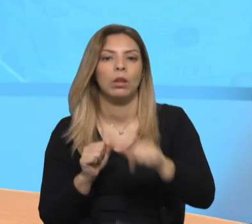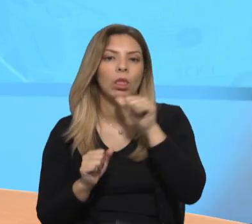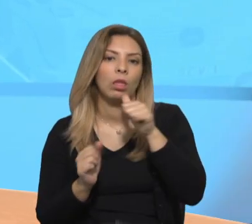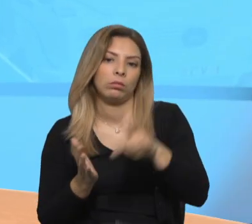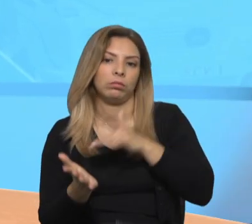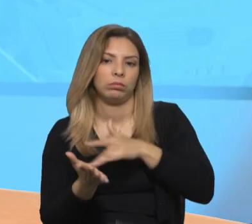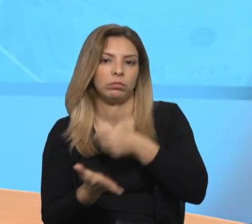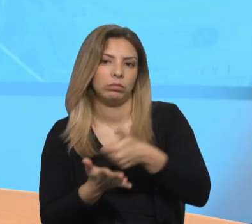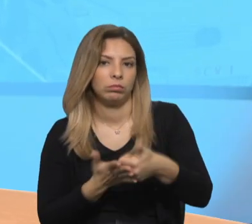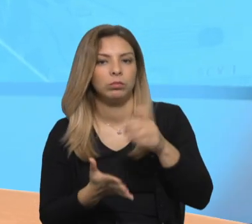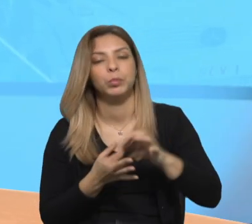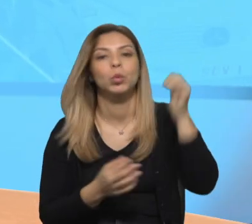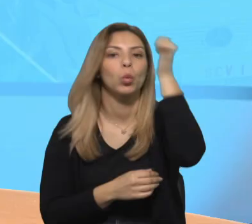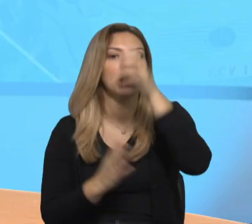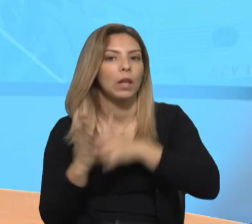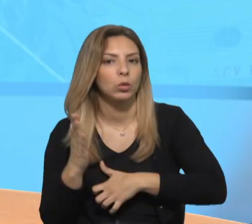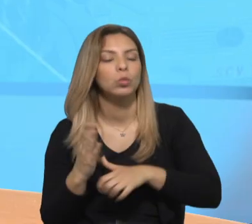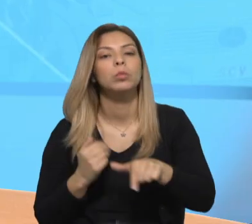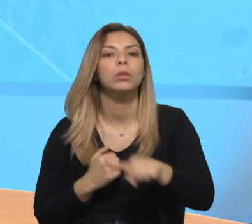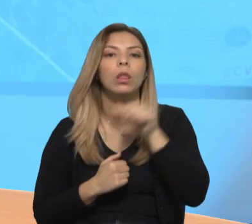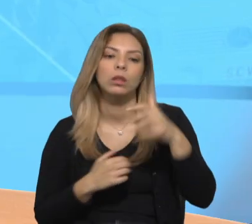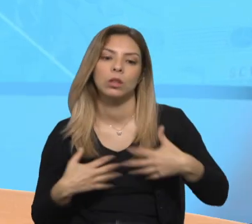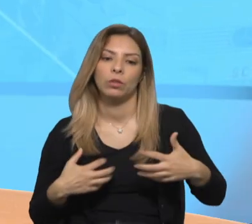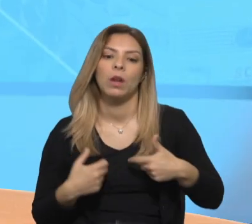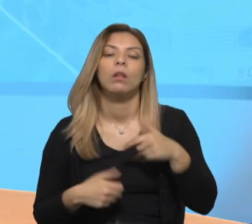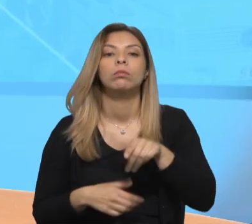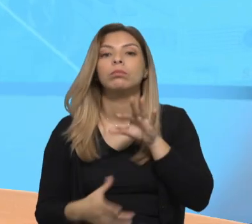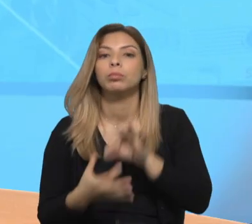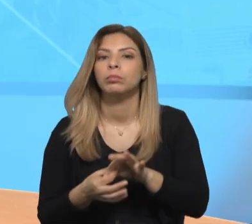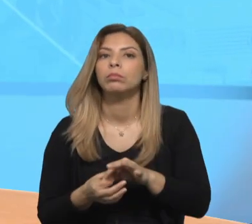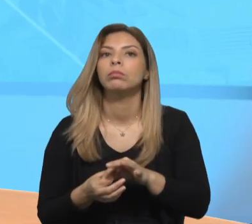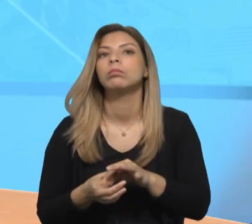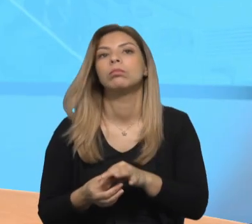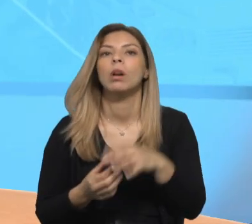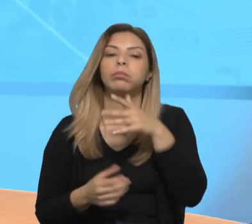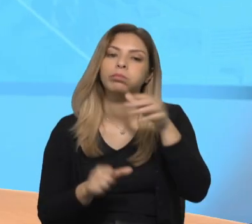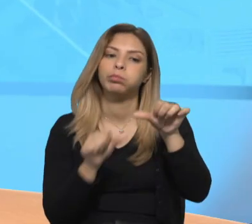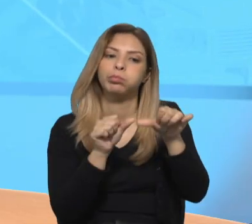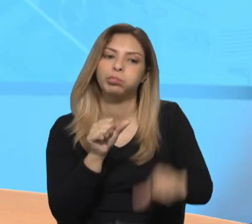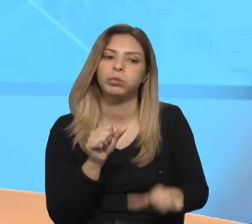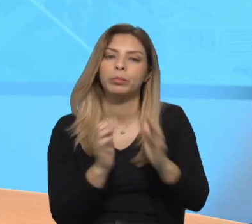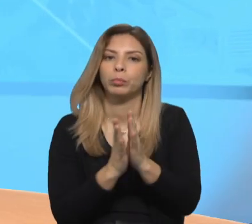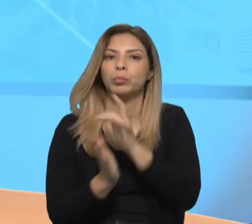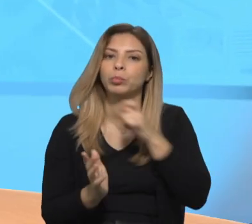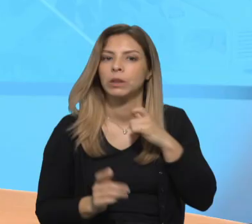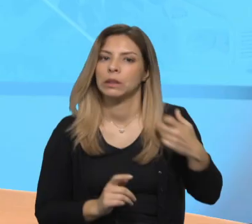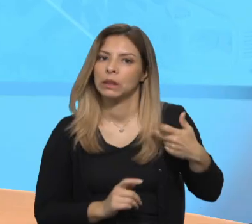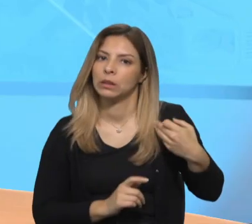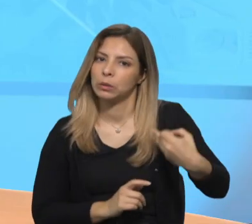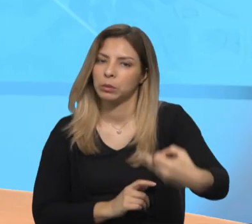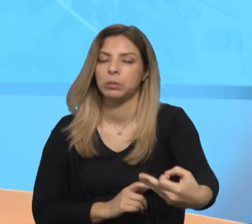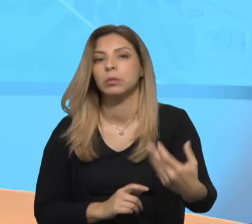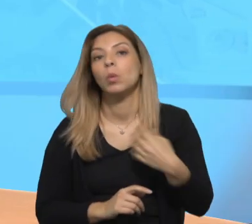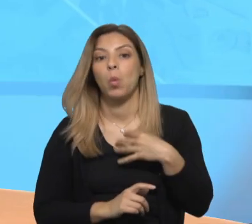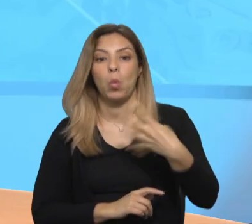cada sexta-feira, e neste programa, quando se evoca em Portugal o diaconado permanente. 4 temas que analisamos com